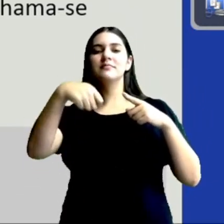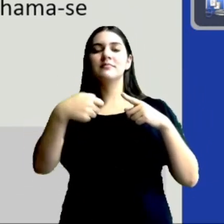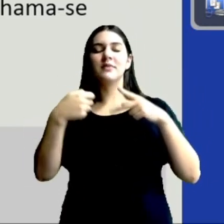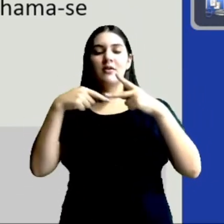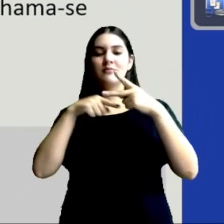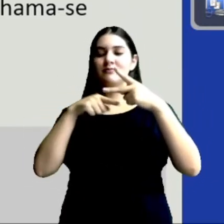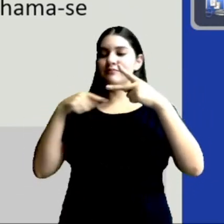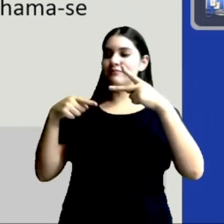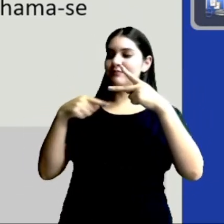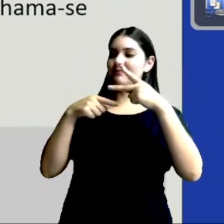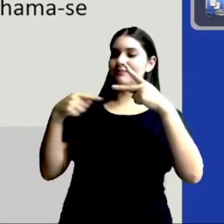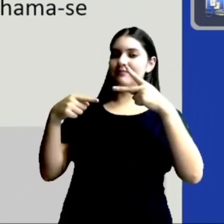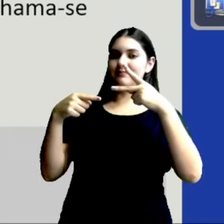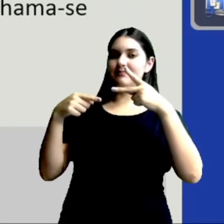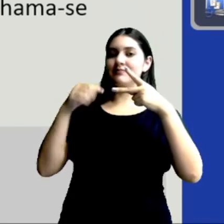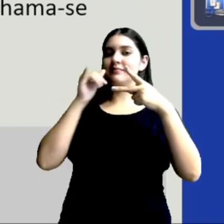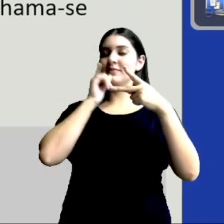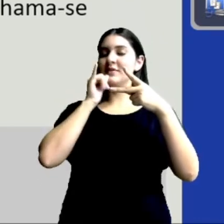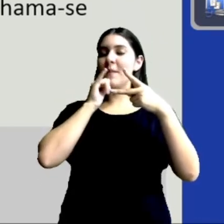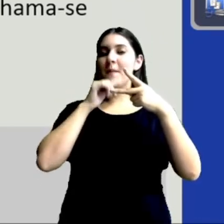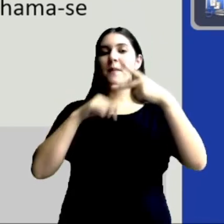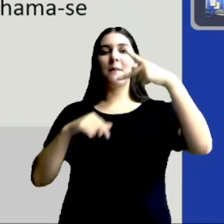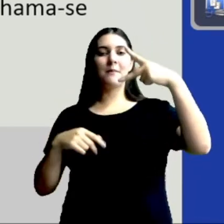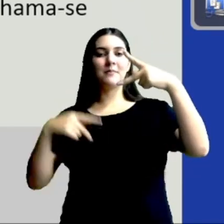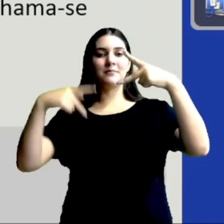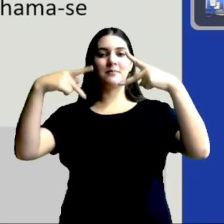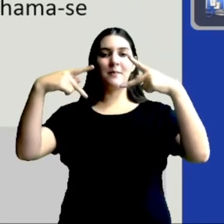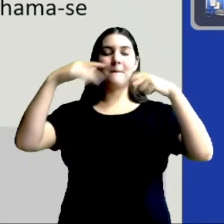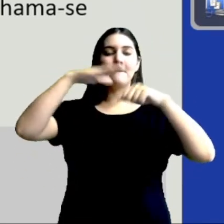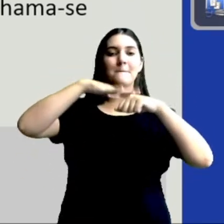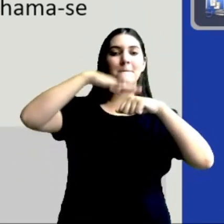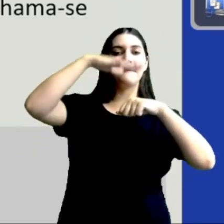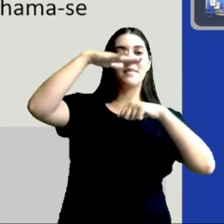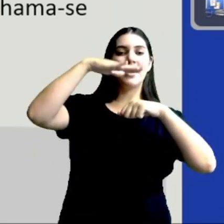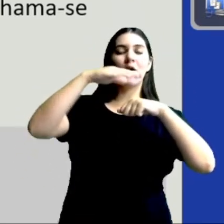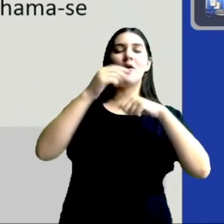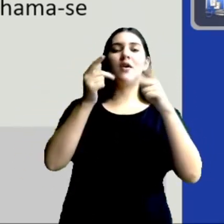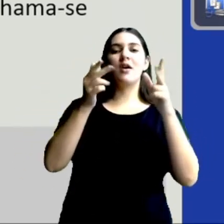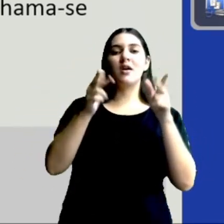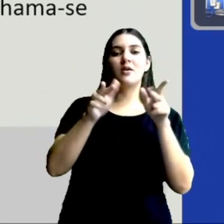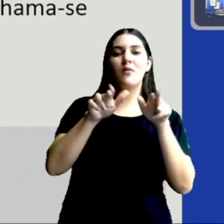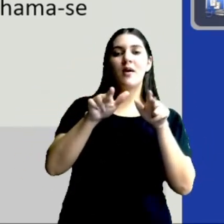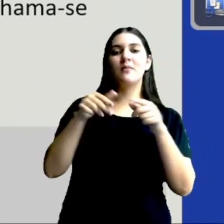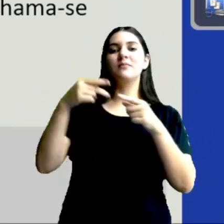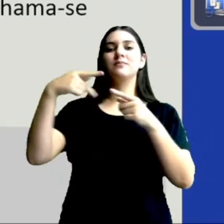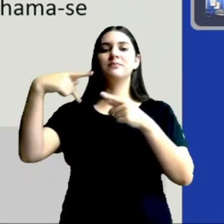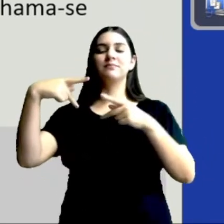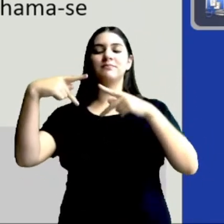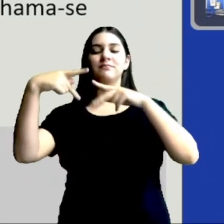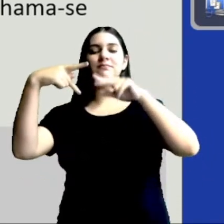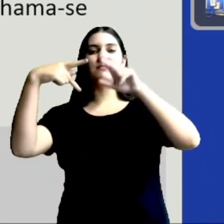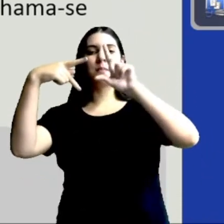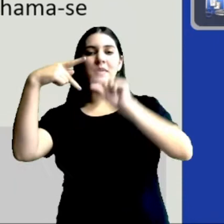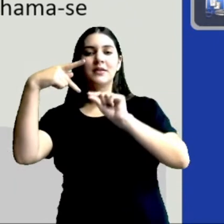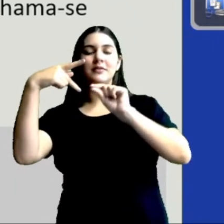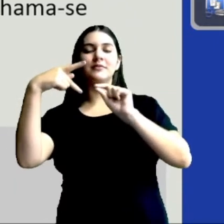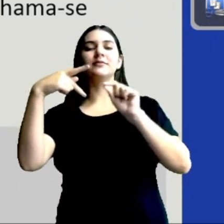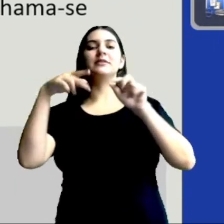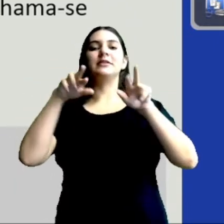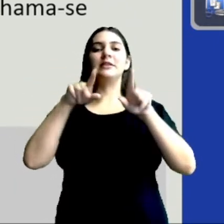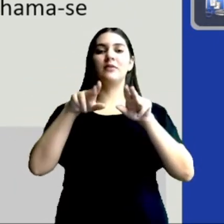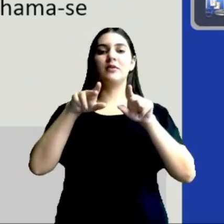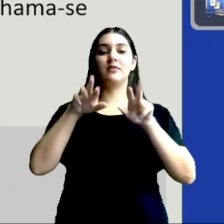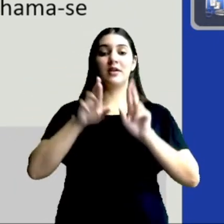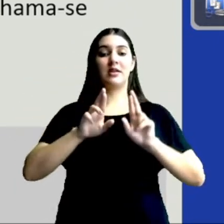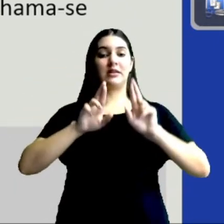que eles são maior ou igual, menor ou igual. Mas o fato é que aqui nós temos desigualdades, que é a situação